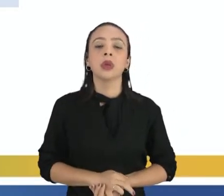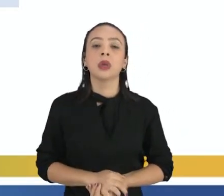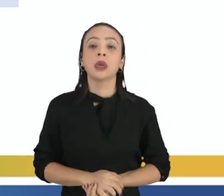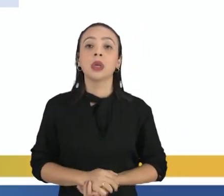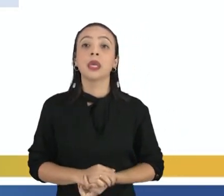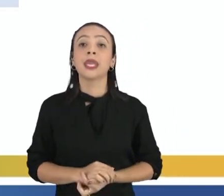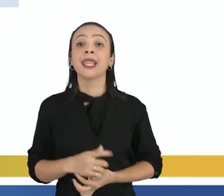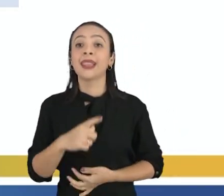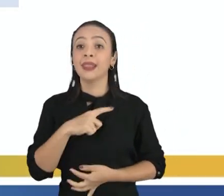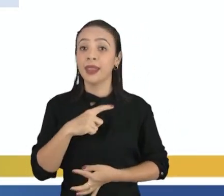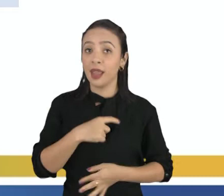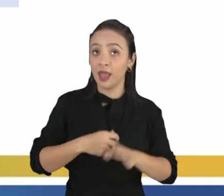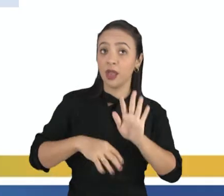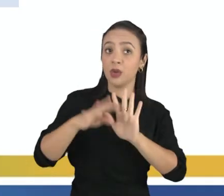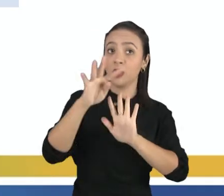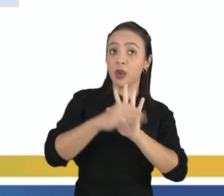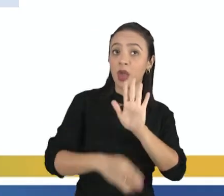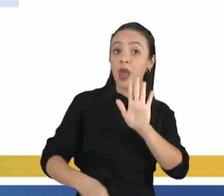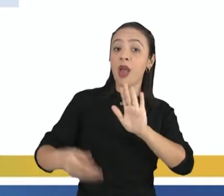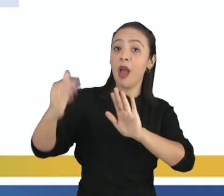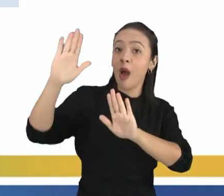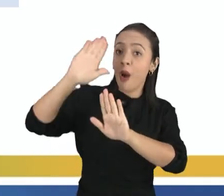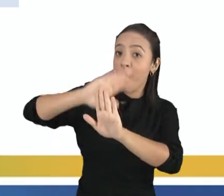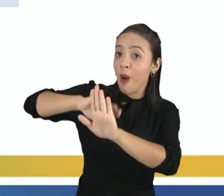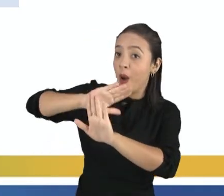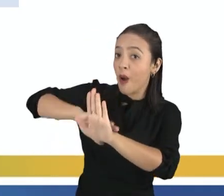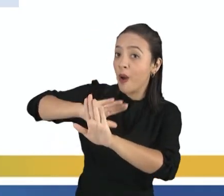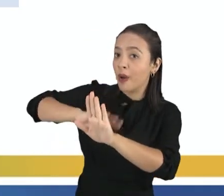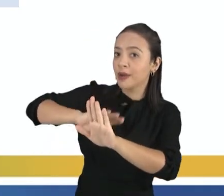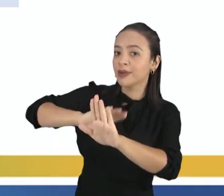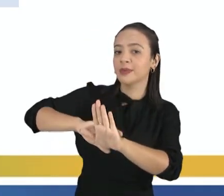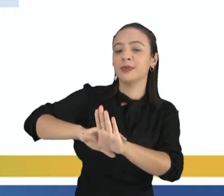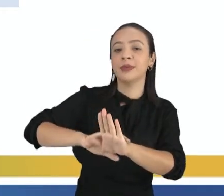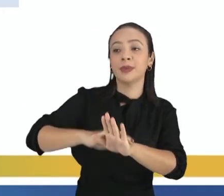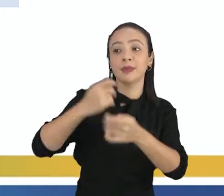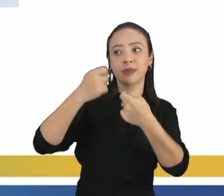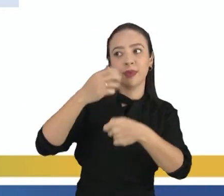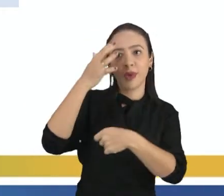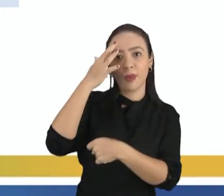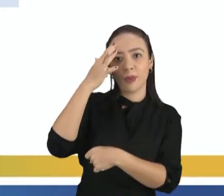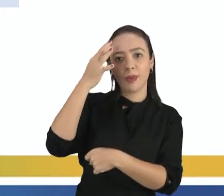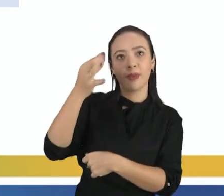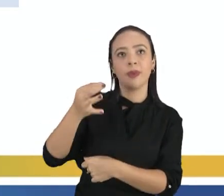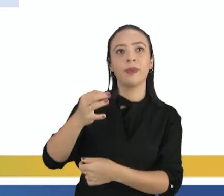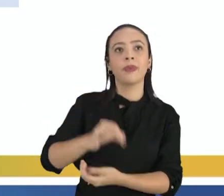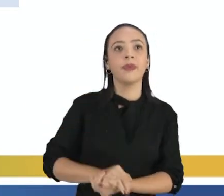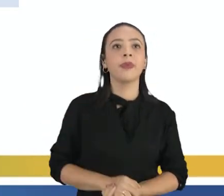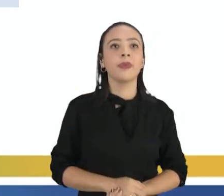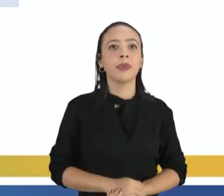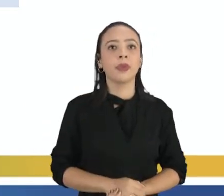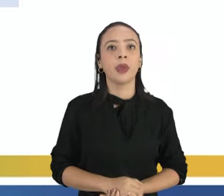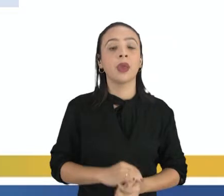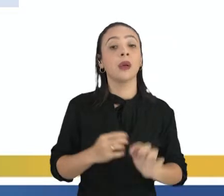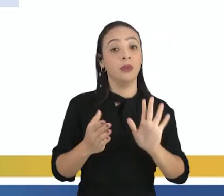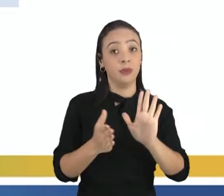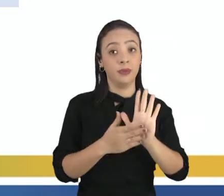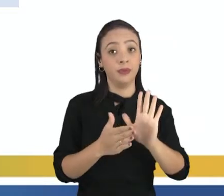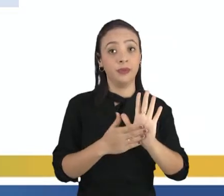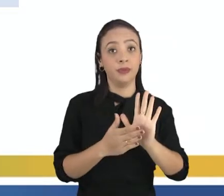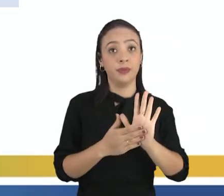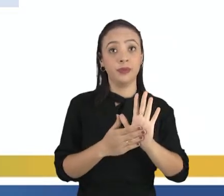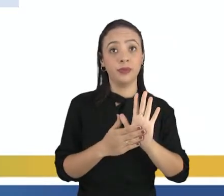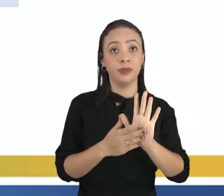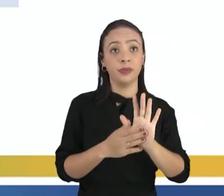está implícito, escondido, subentendido. Nesse caso, marcadores de pressuposição